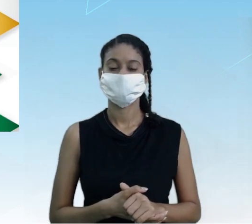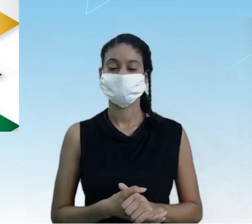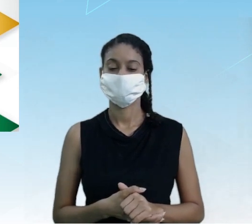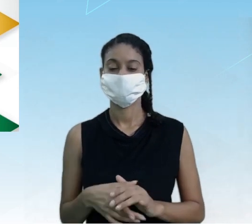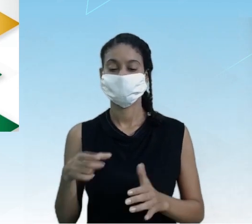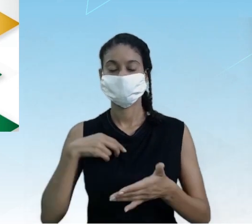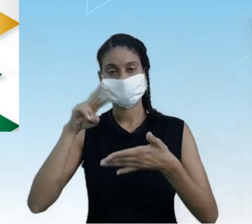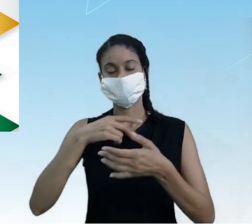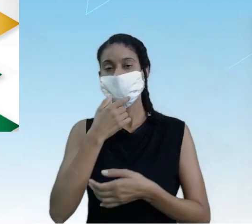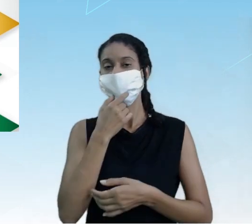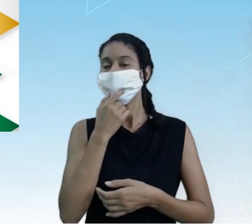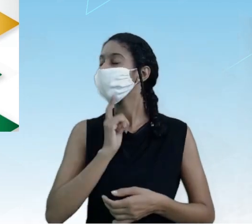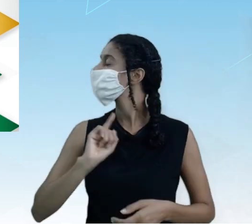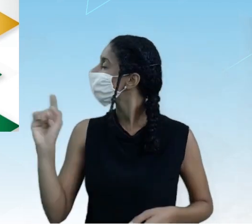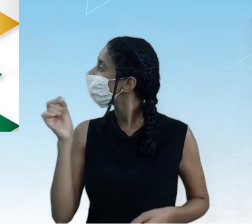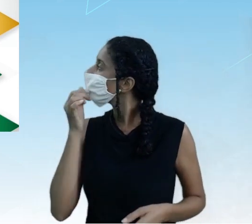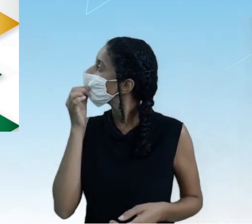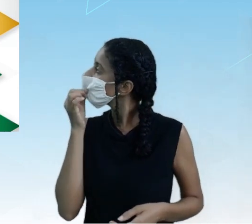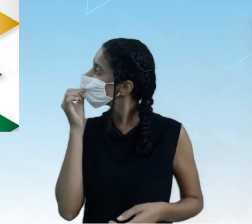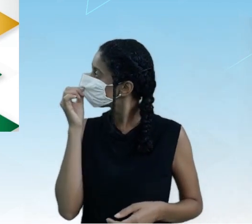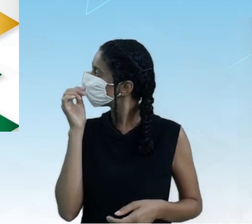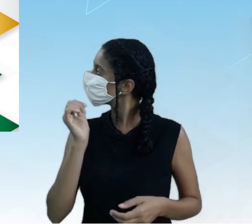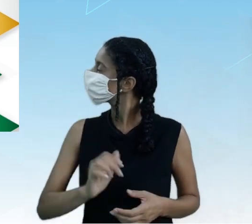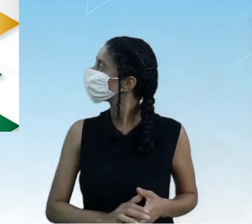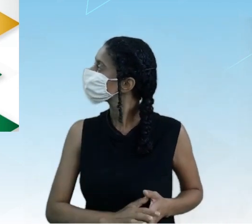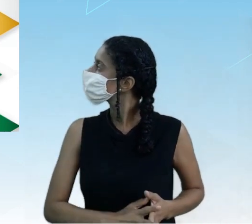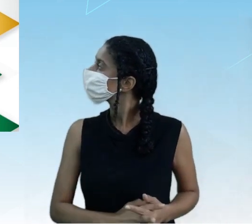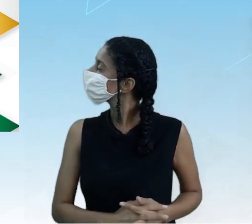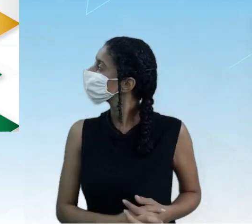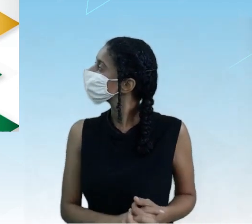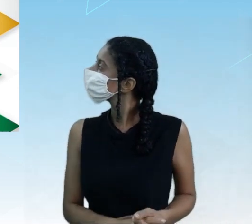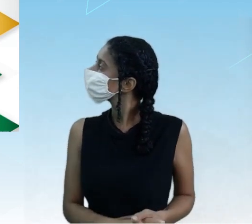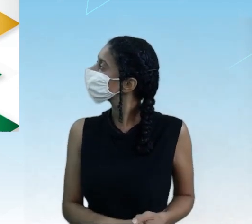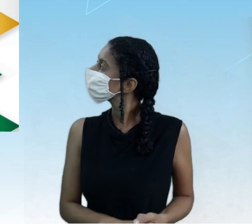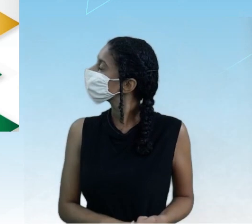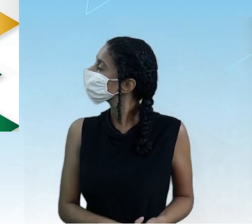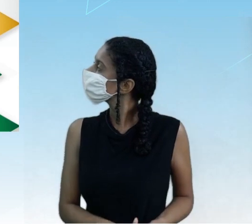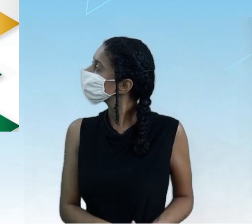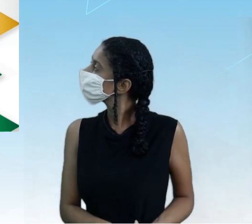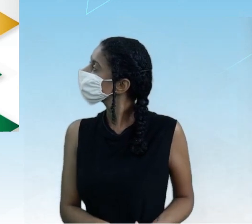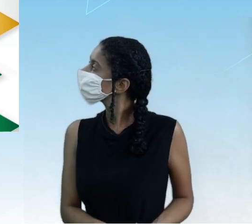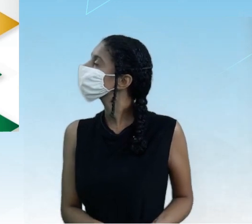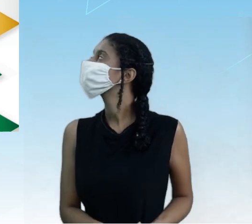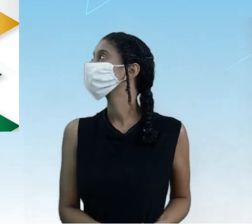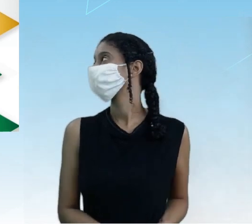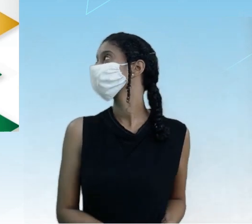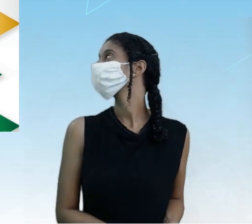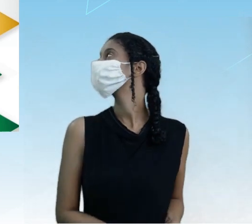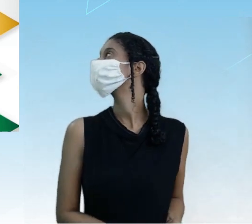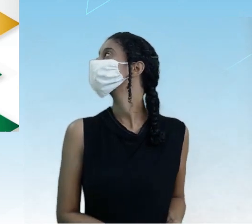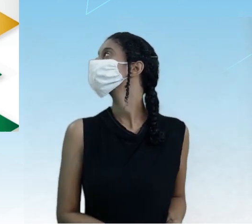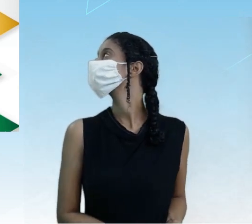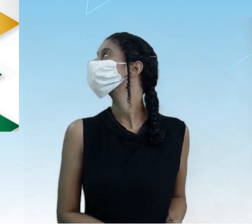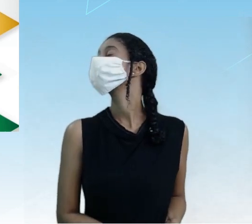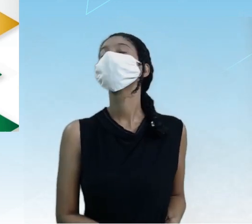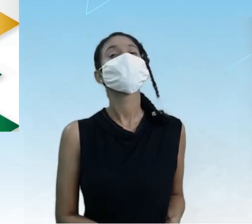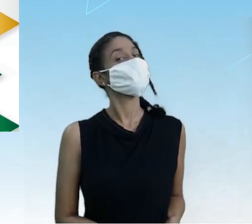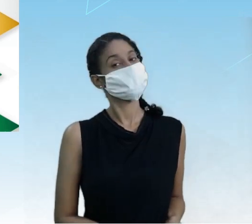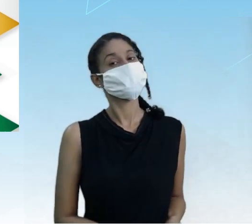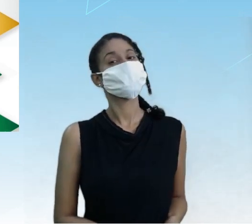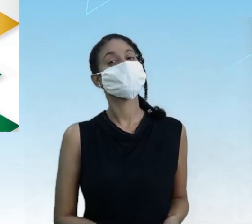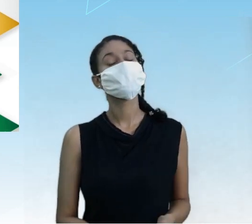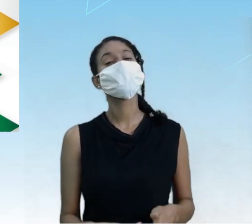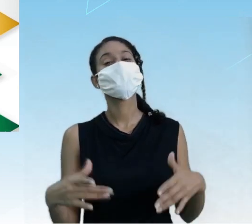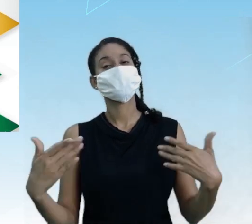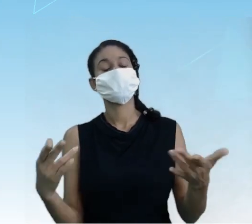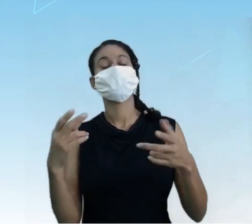the standard English from England was very influenced by the strong English presence in politics. E